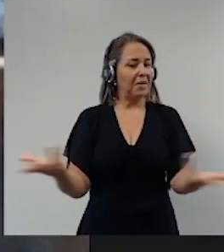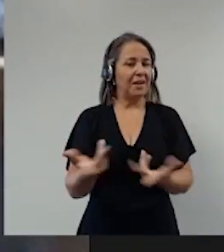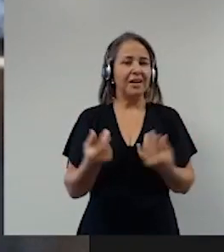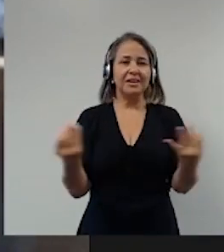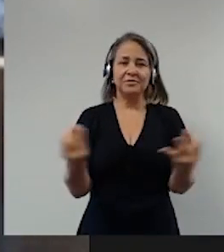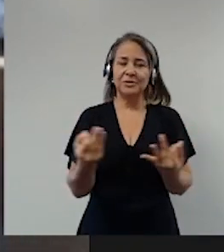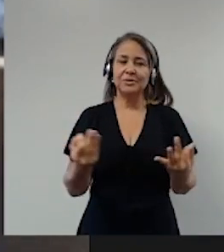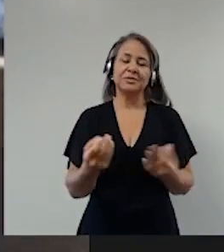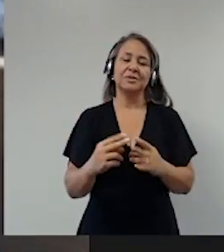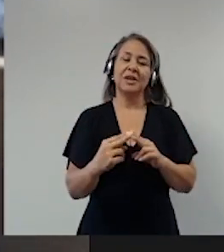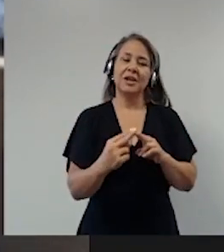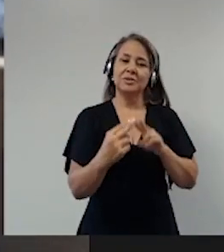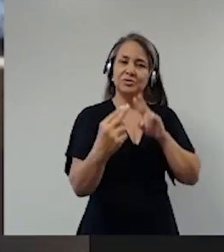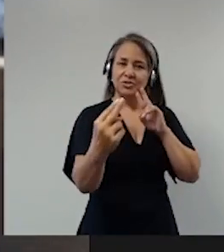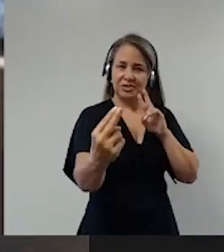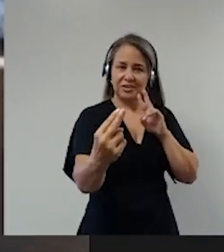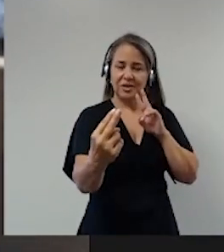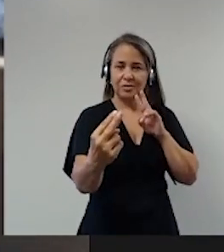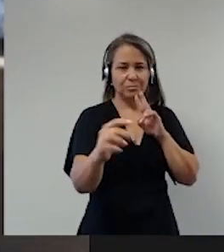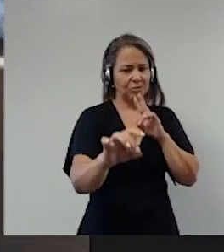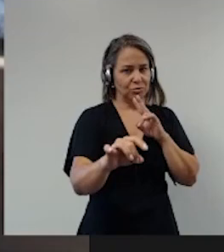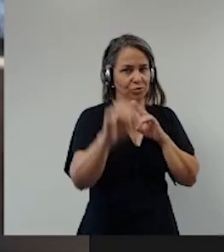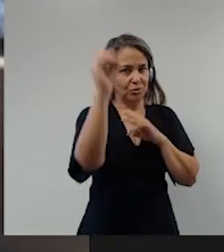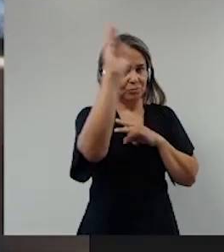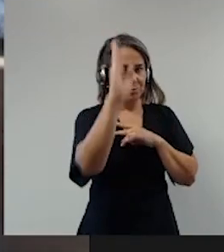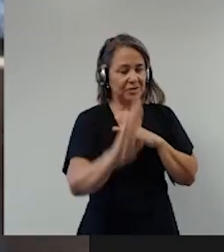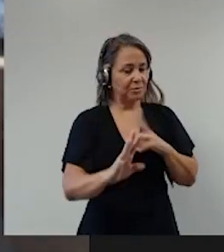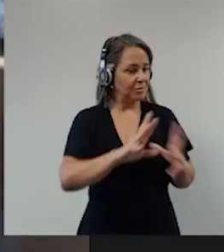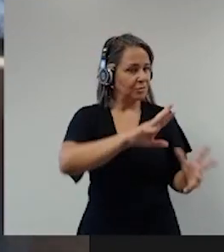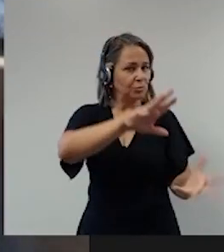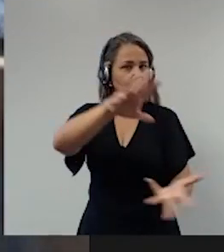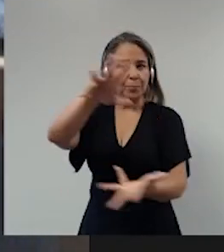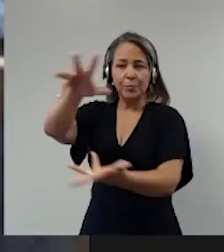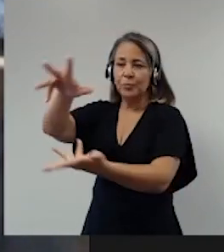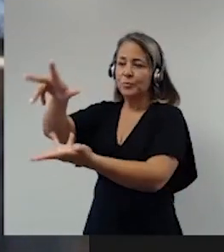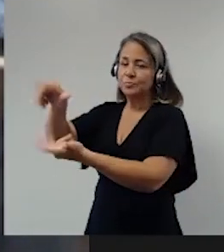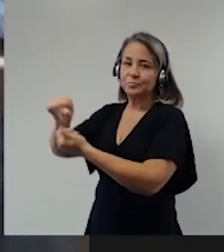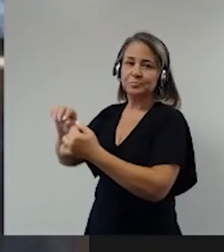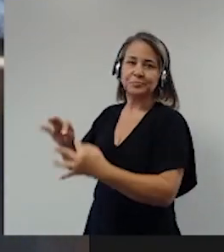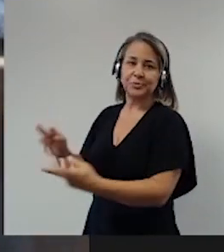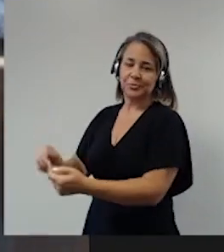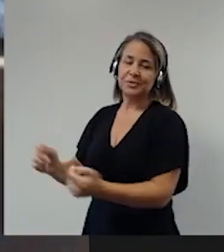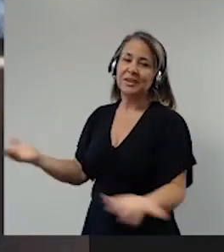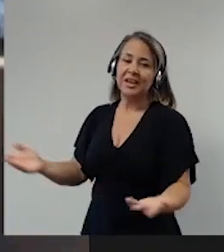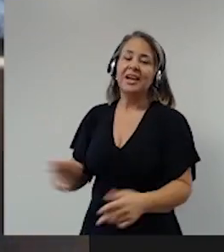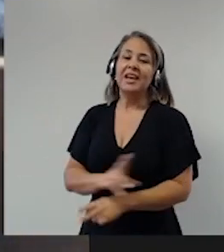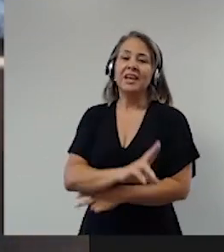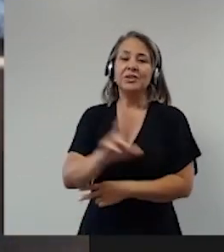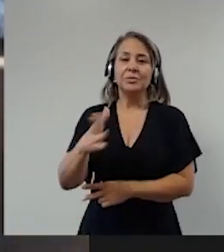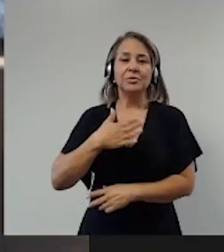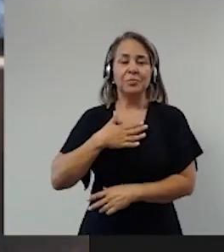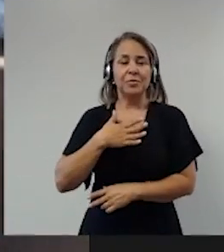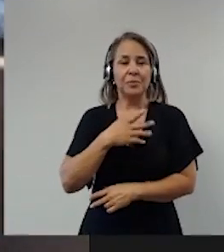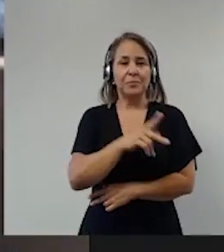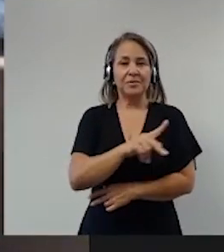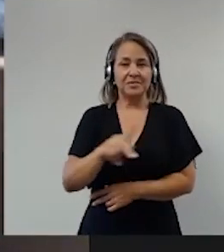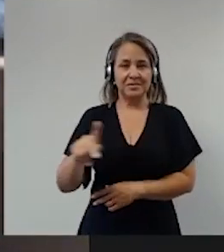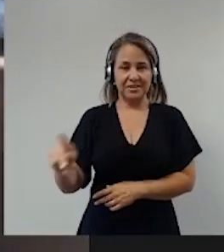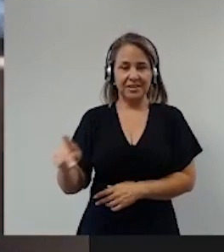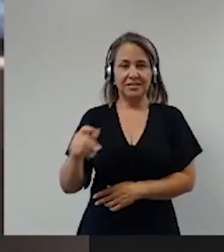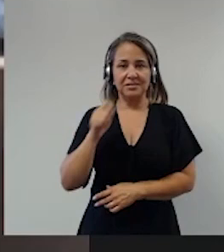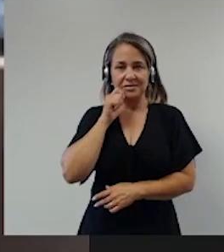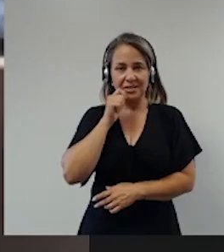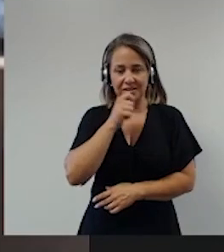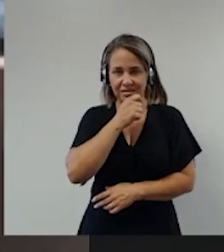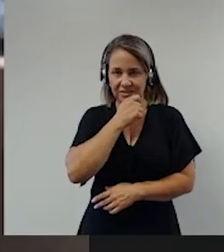evento digital, não só do país, talvez mundial, Isso em nome do meu presidente de